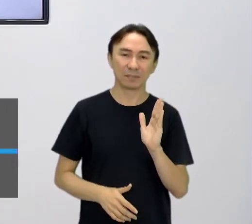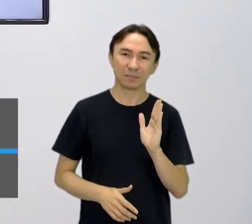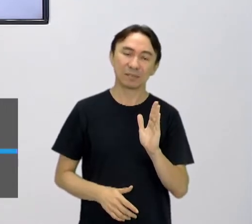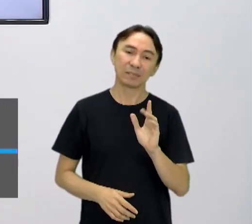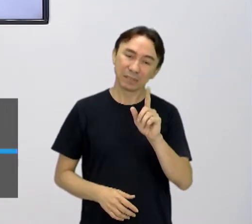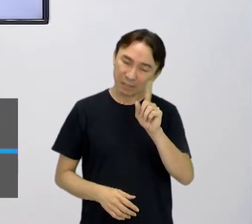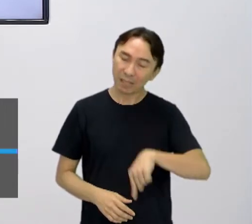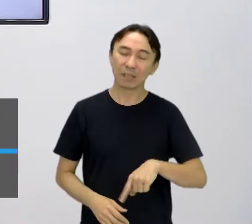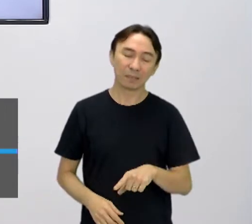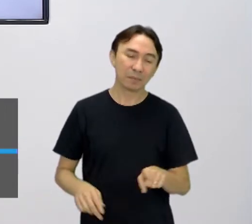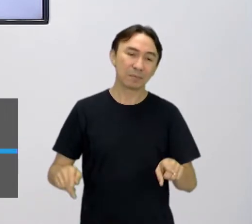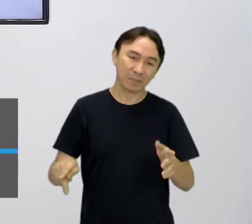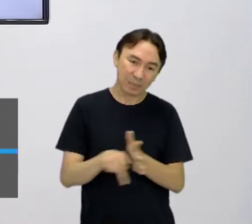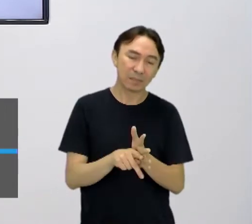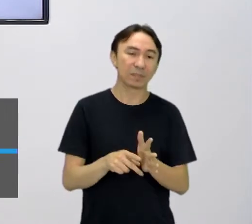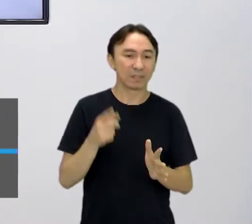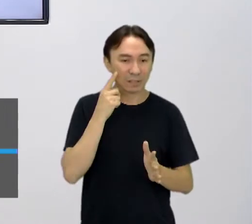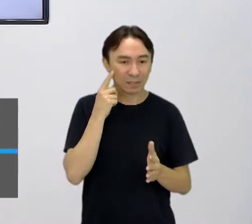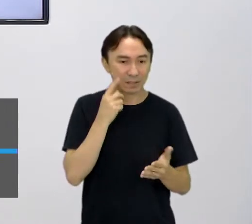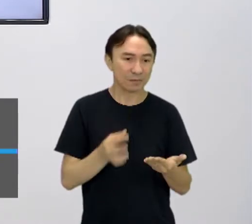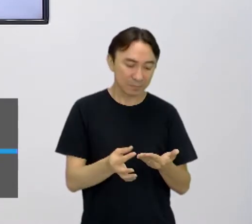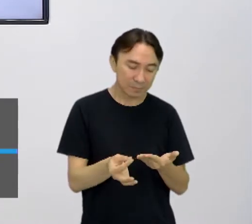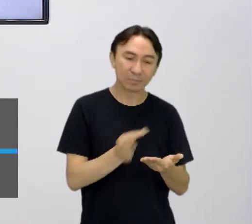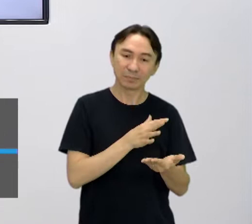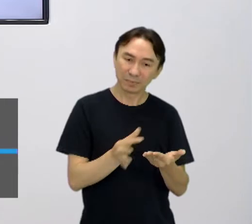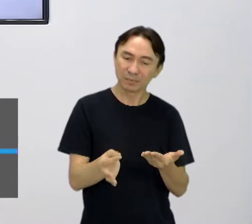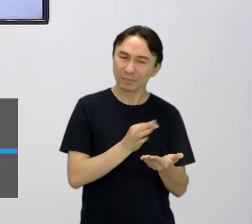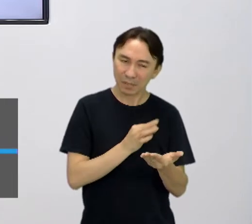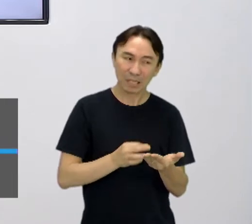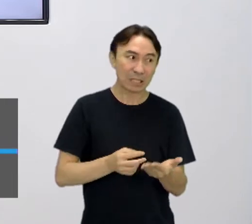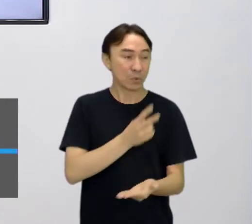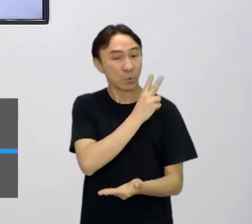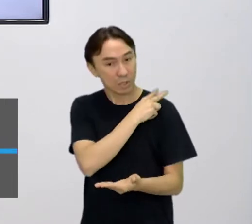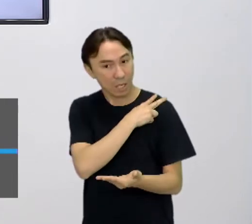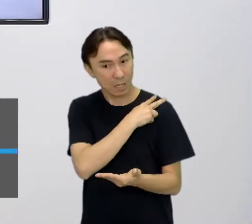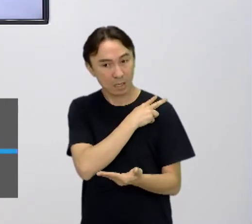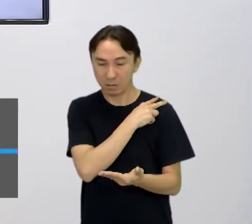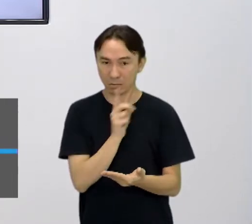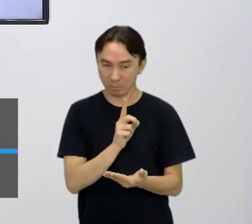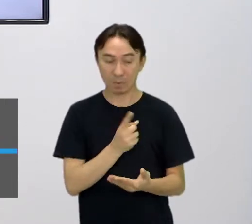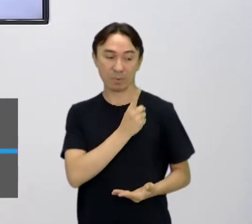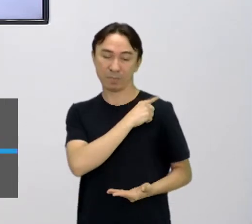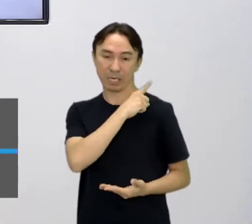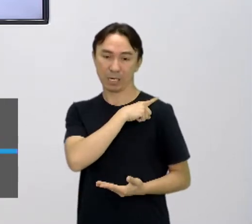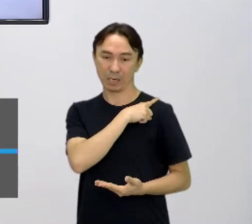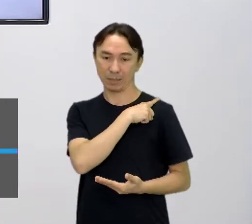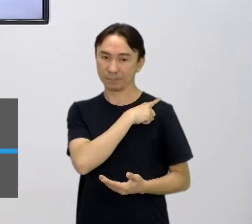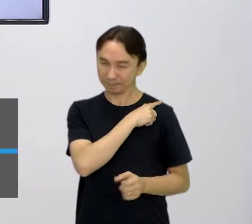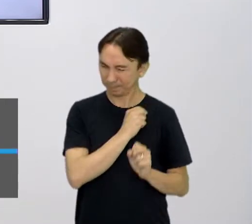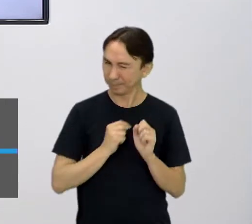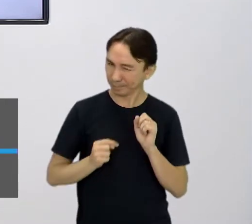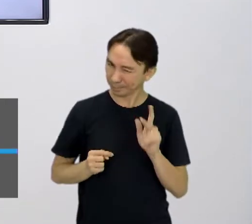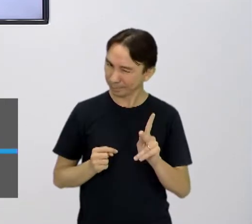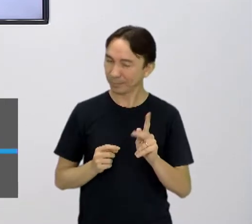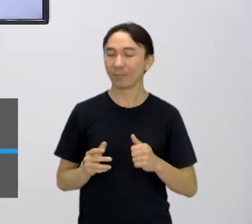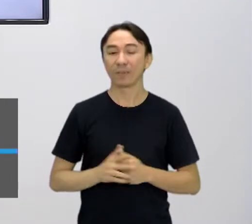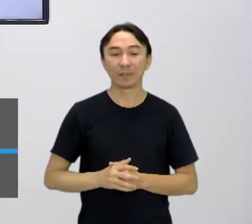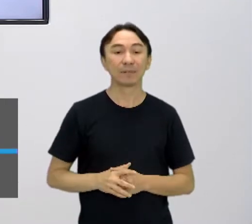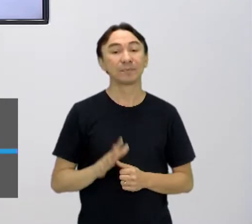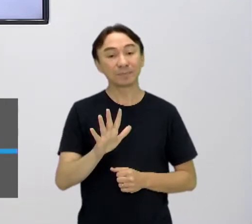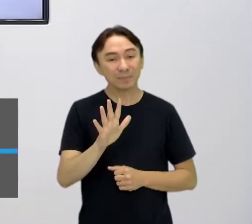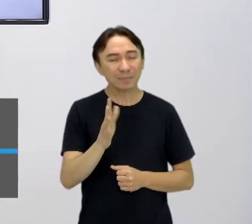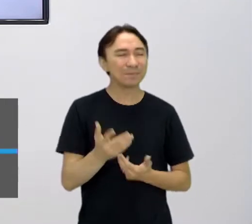nesse material, não da segunda série do ensino médio, mas da primeira série, tá ok? Então eu queria voltar aí, né,